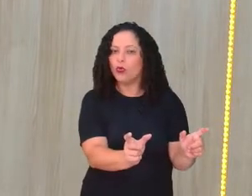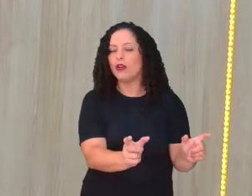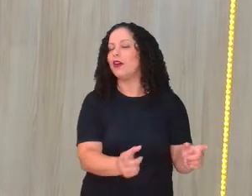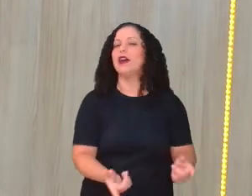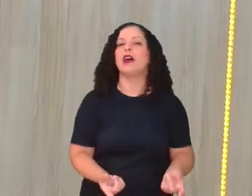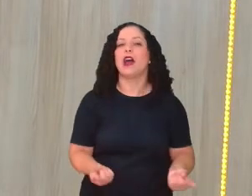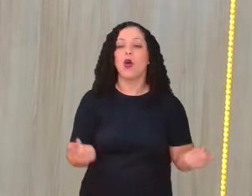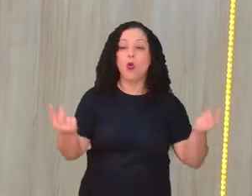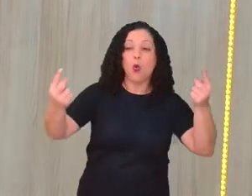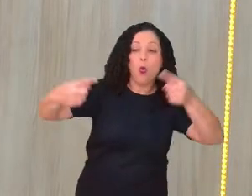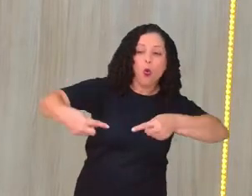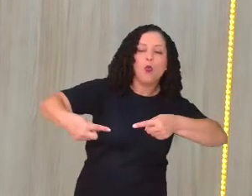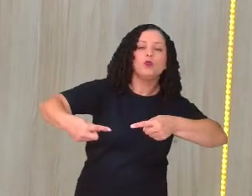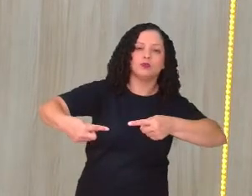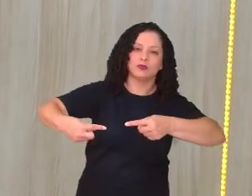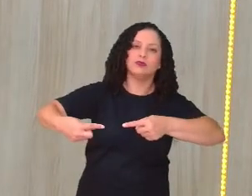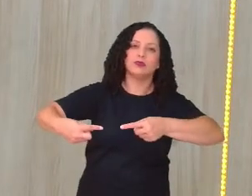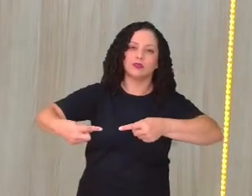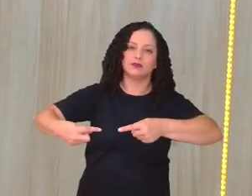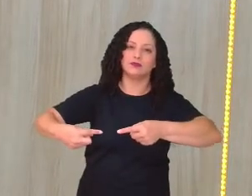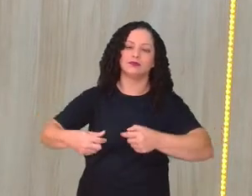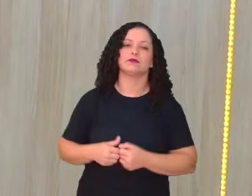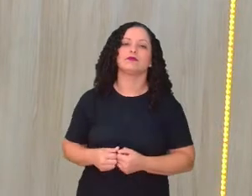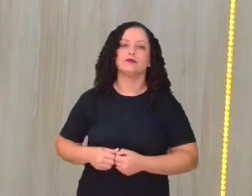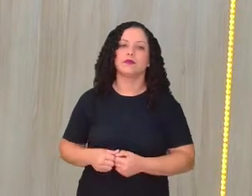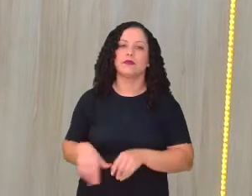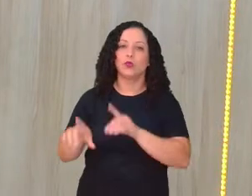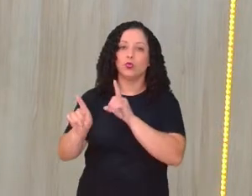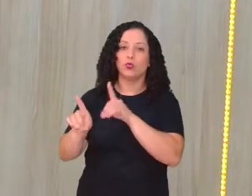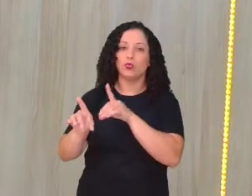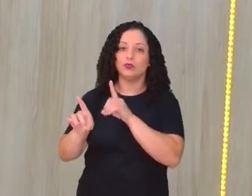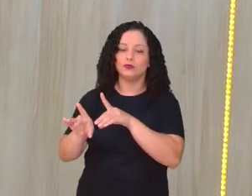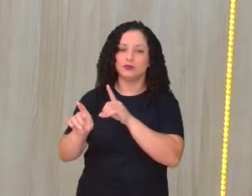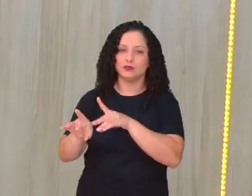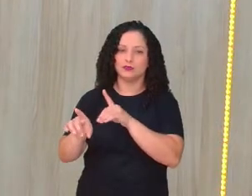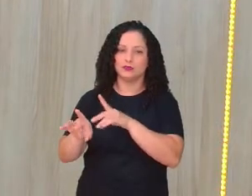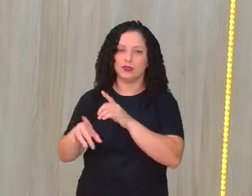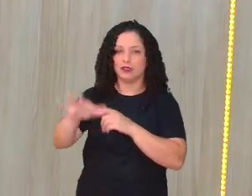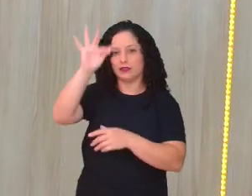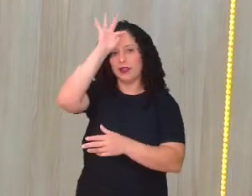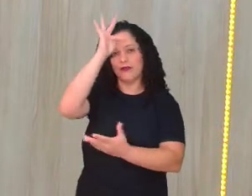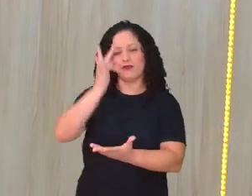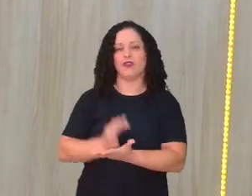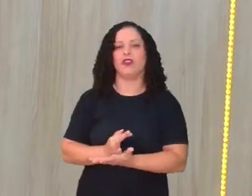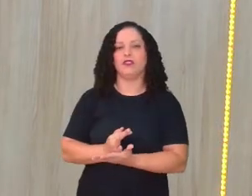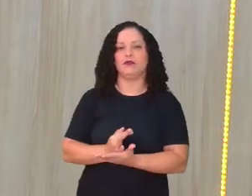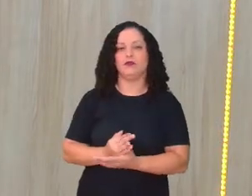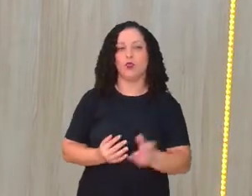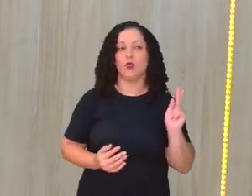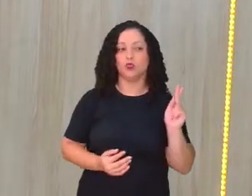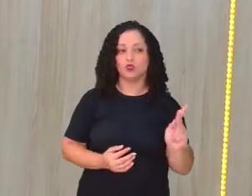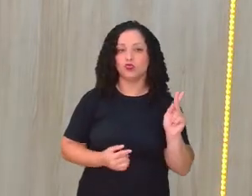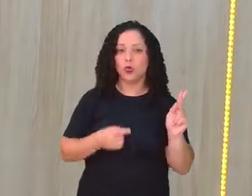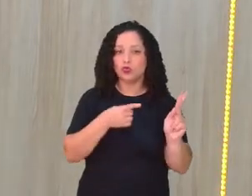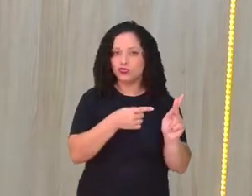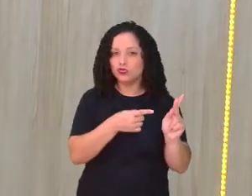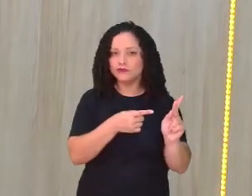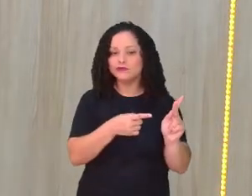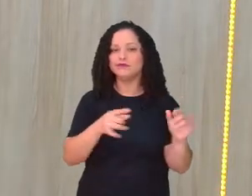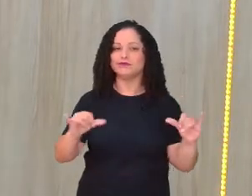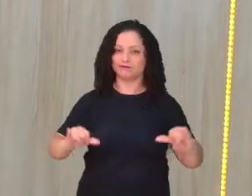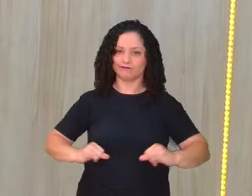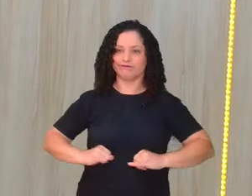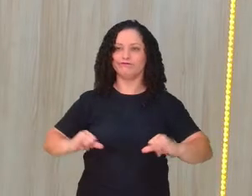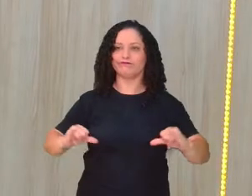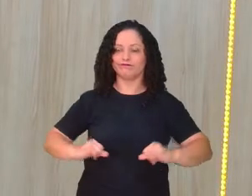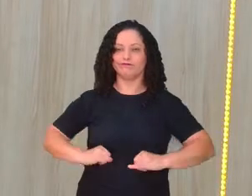está pervertendo os dogmas da fé, certo? Então, esses camaradas terminam sendo, né,